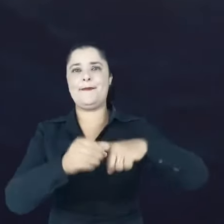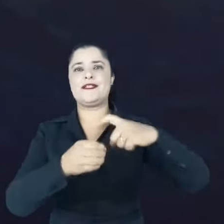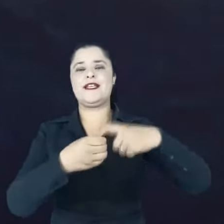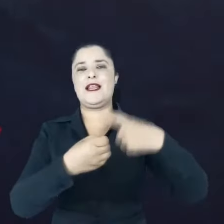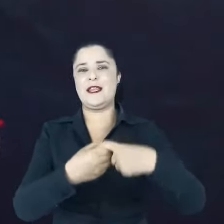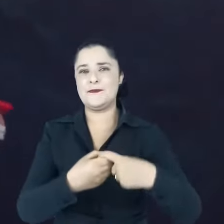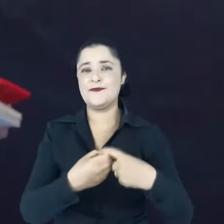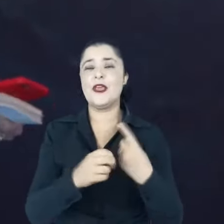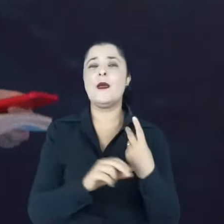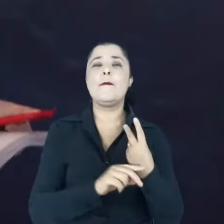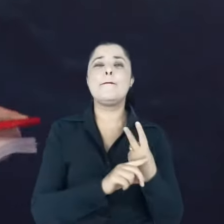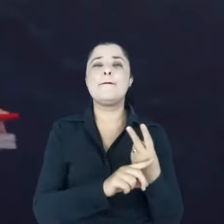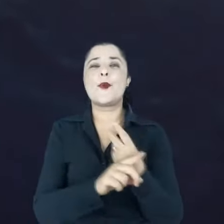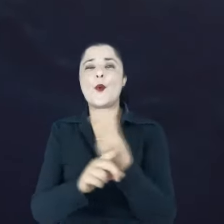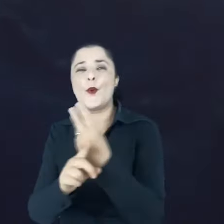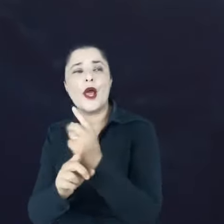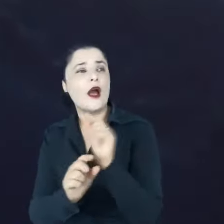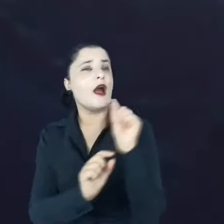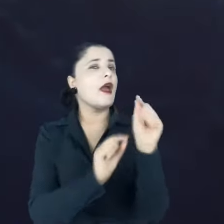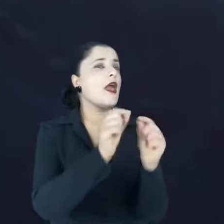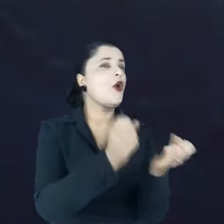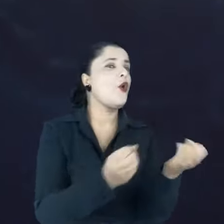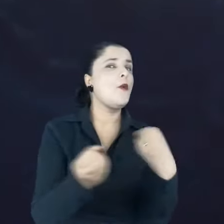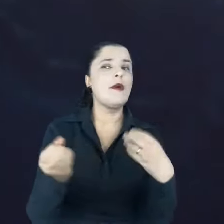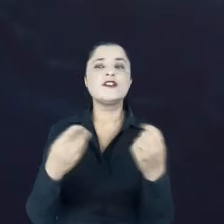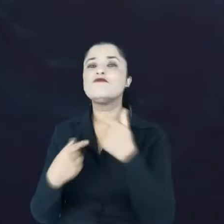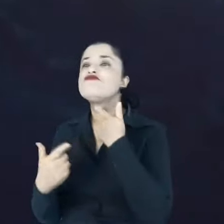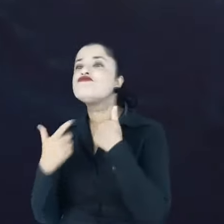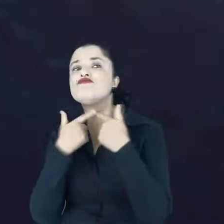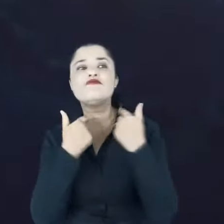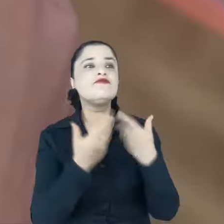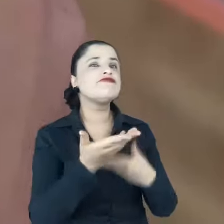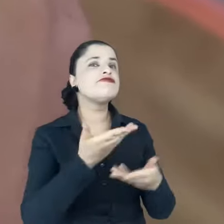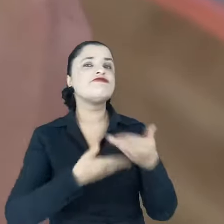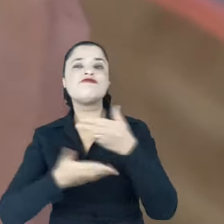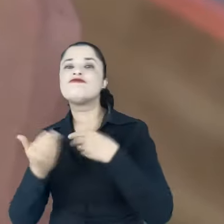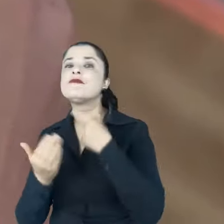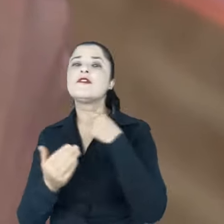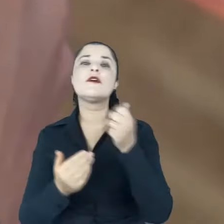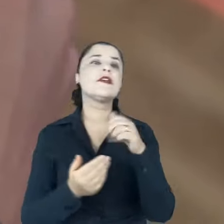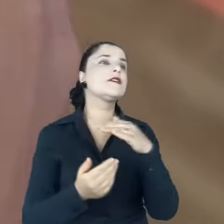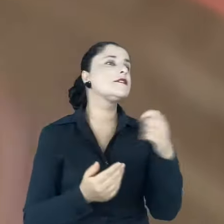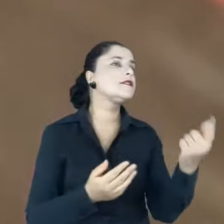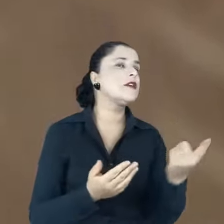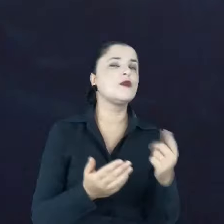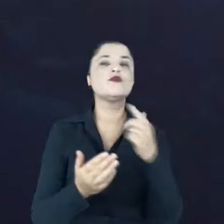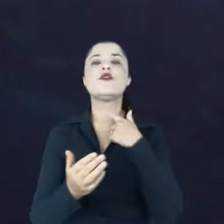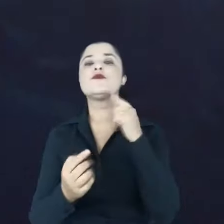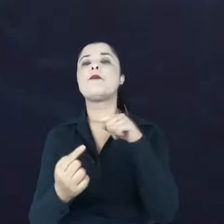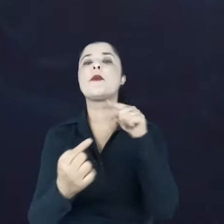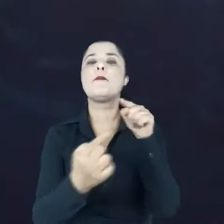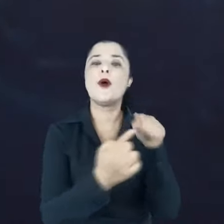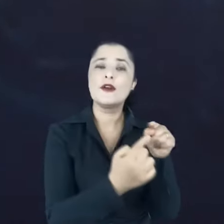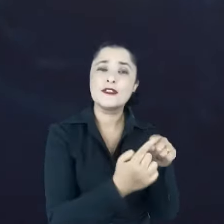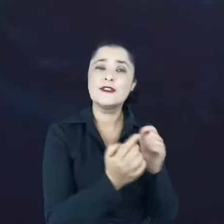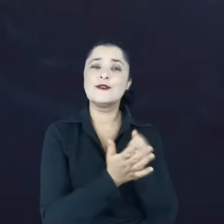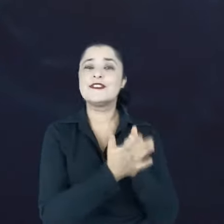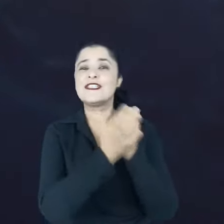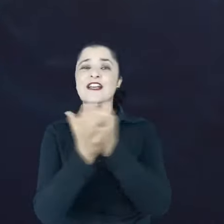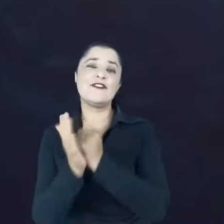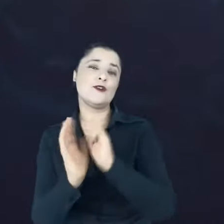que compartilham da nossa vontade, da nossa ação, do nosso propósito de nos levar para um mundo mais